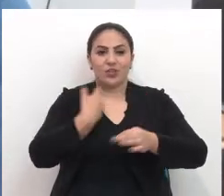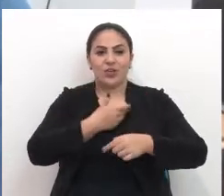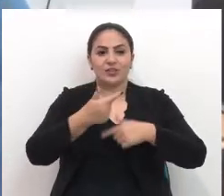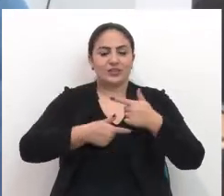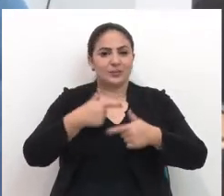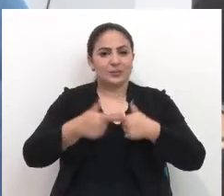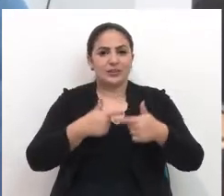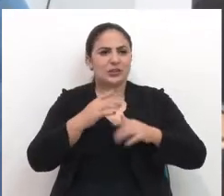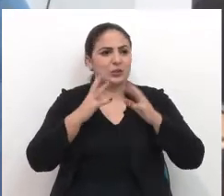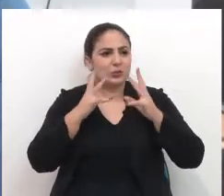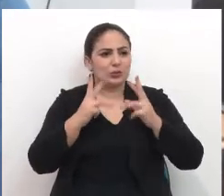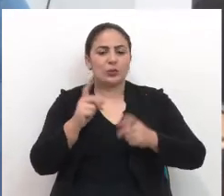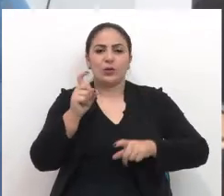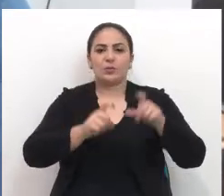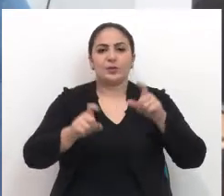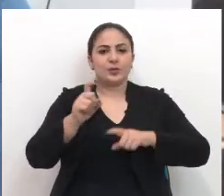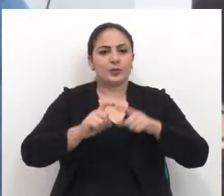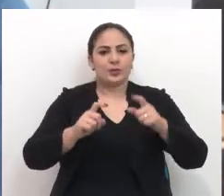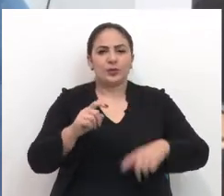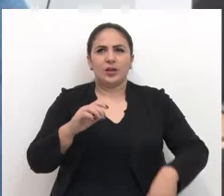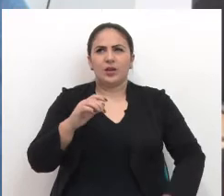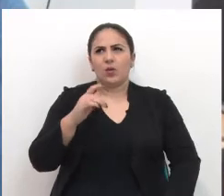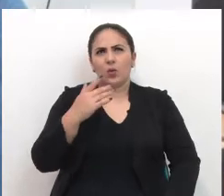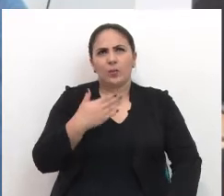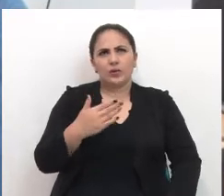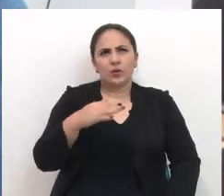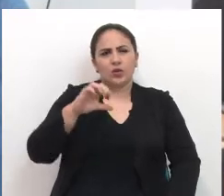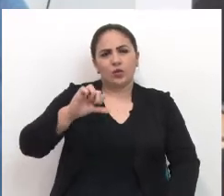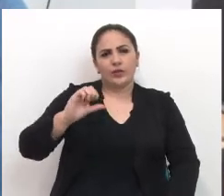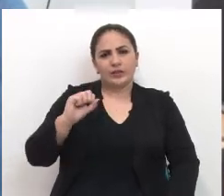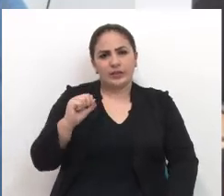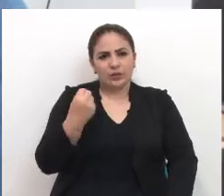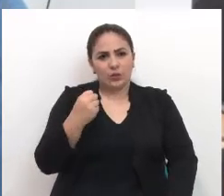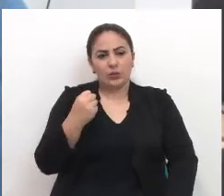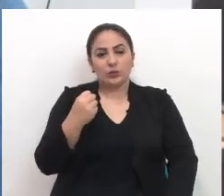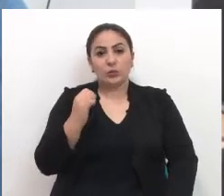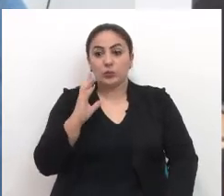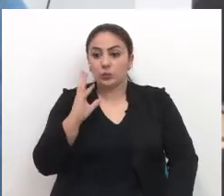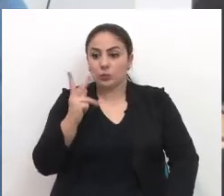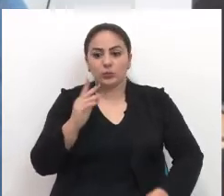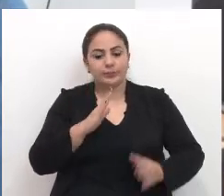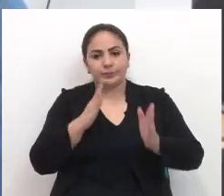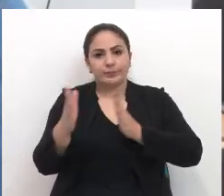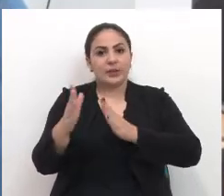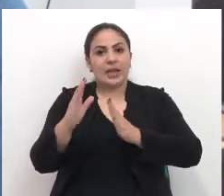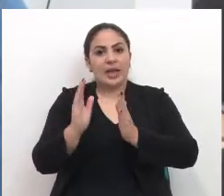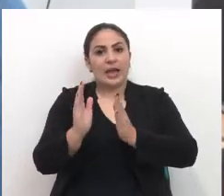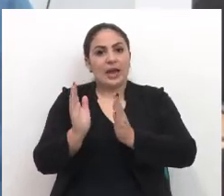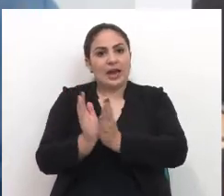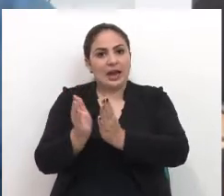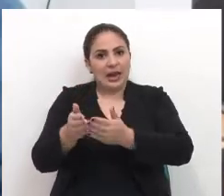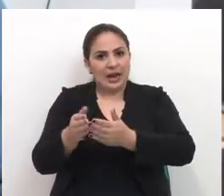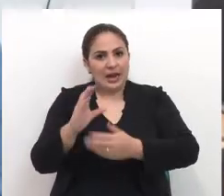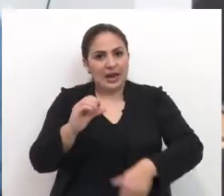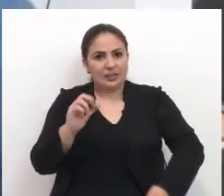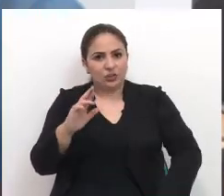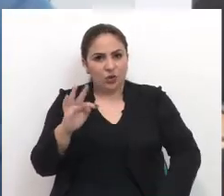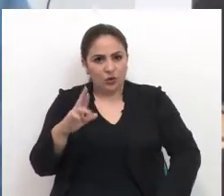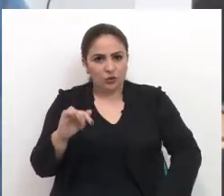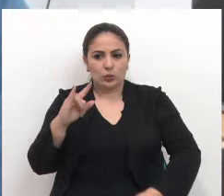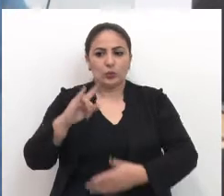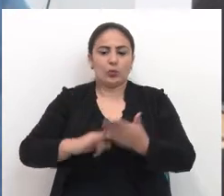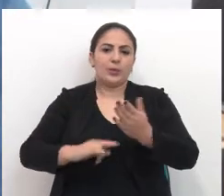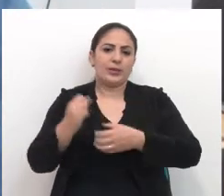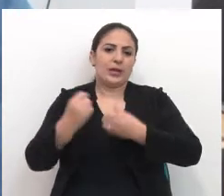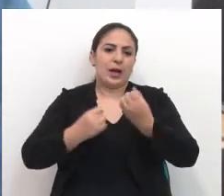trabalhamos agora com o CRVA a partir de 98, foi passado para os cartórios a documentação de veículos